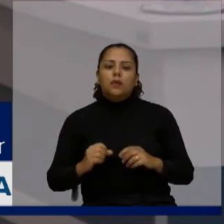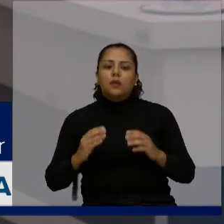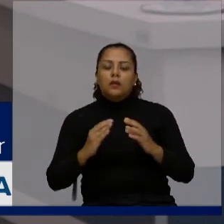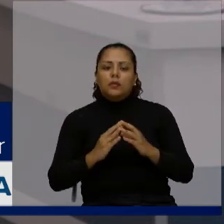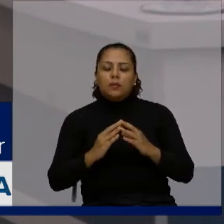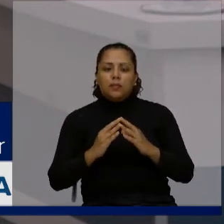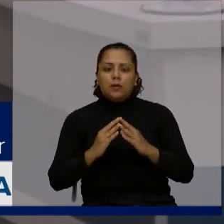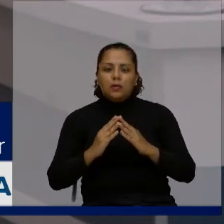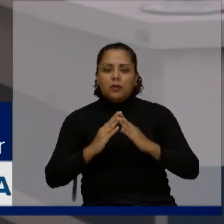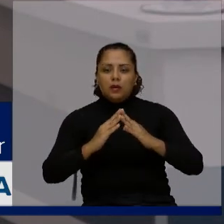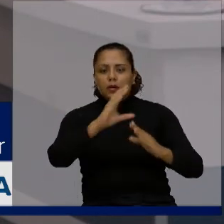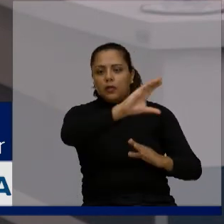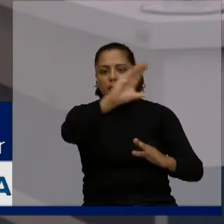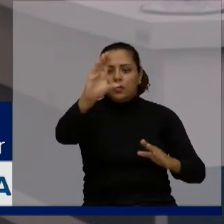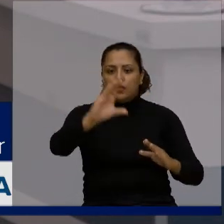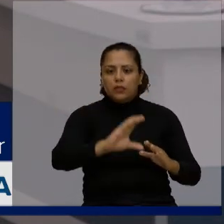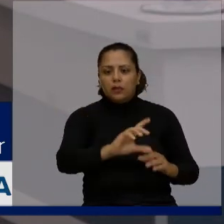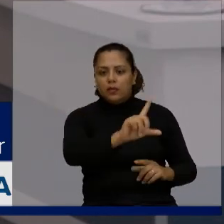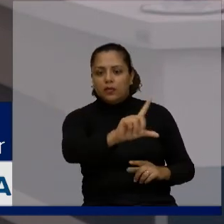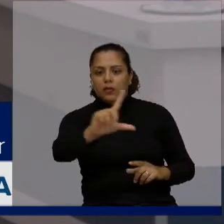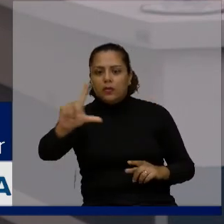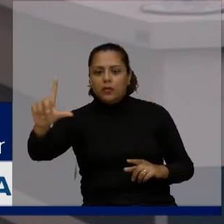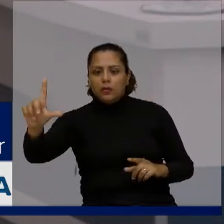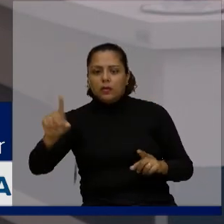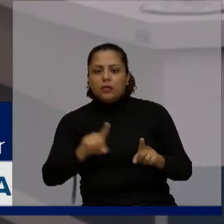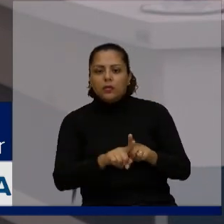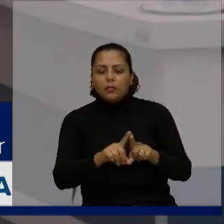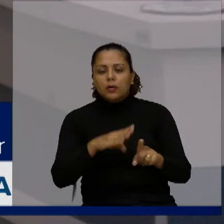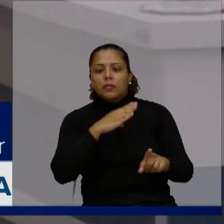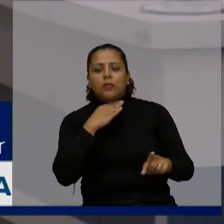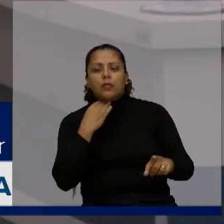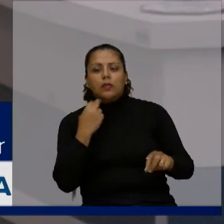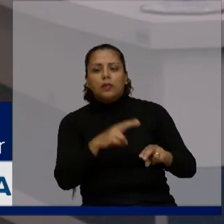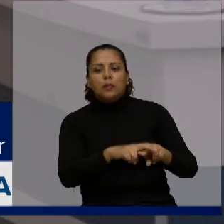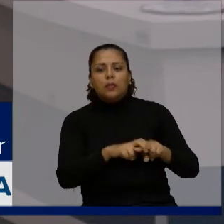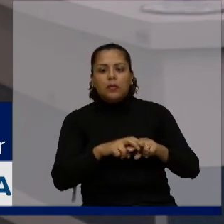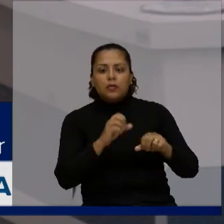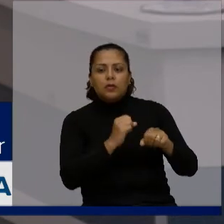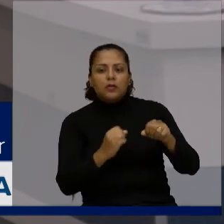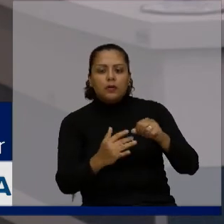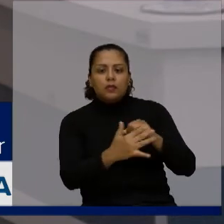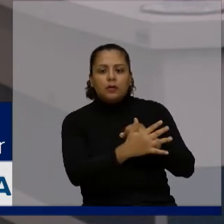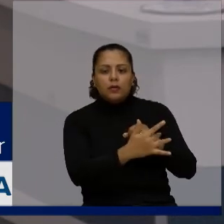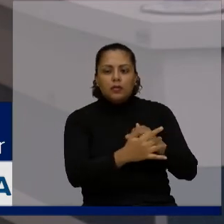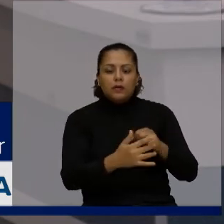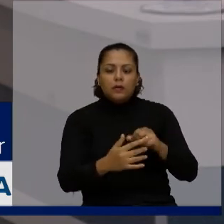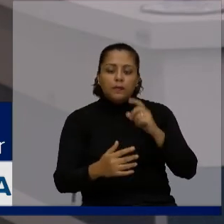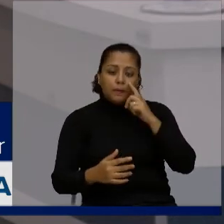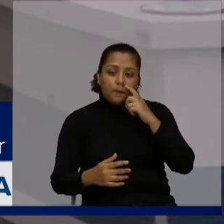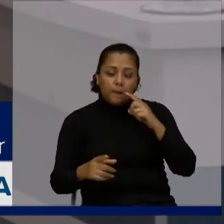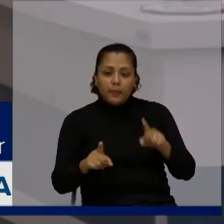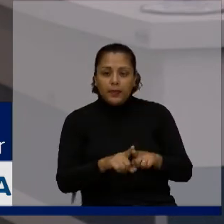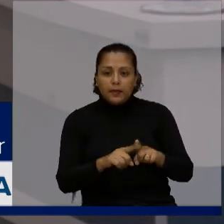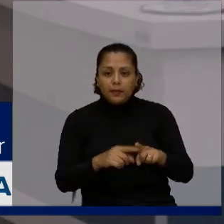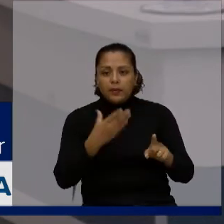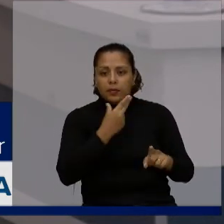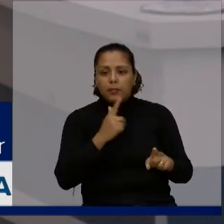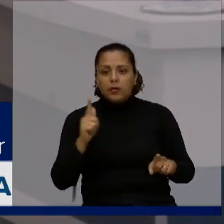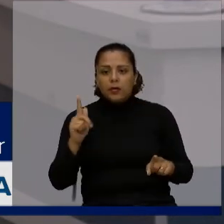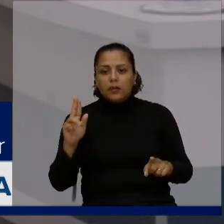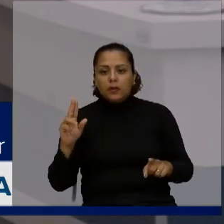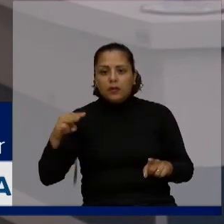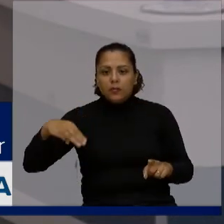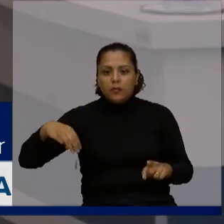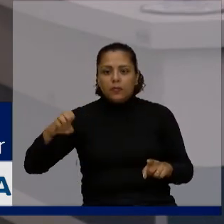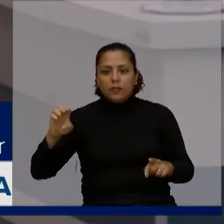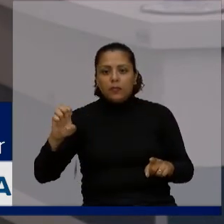Valparaíba, também vítima de Covid. E mais um, infelizmente, Gomercindo dos